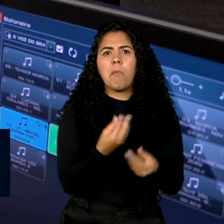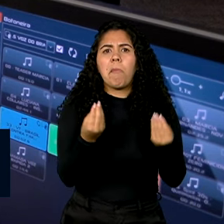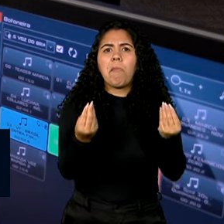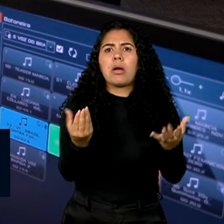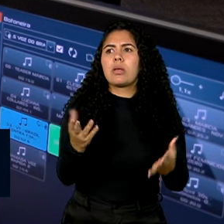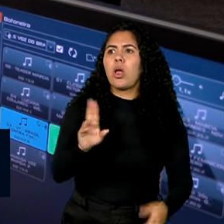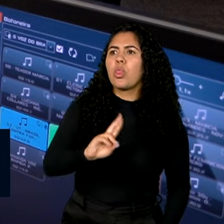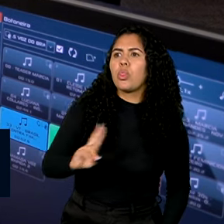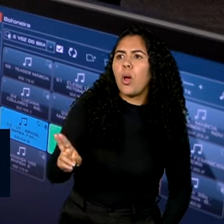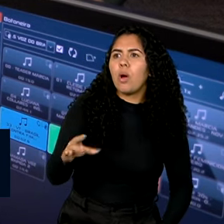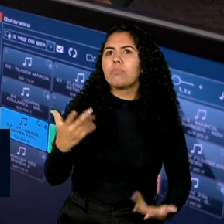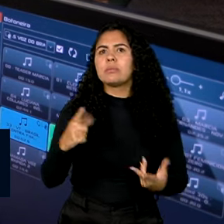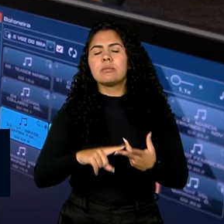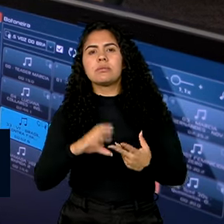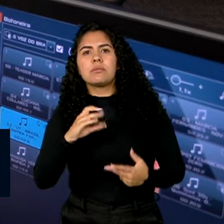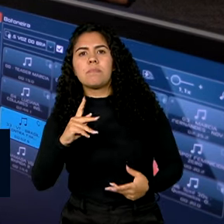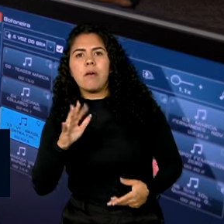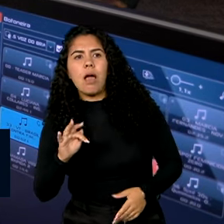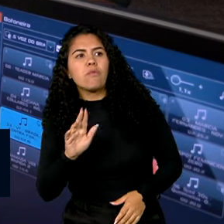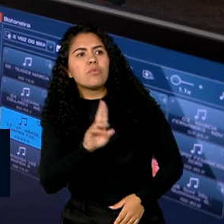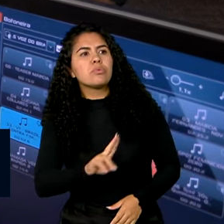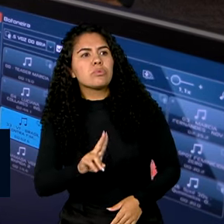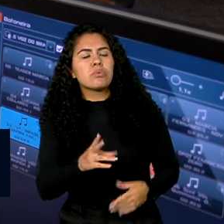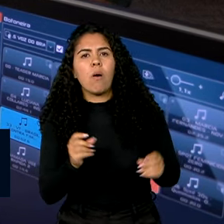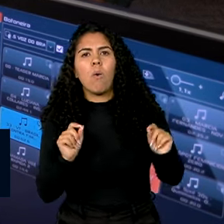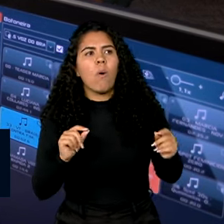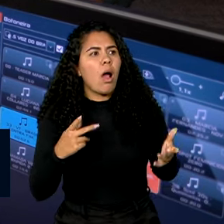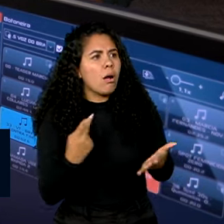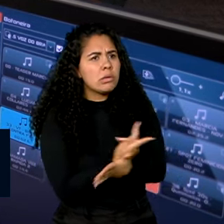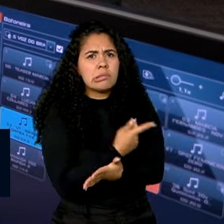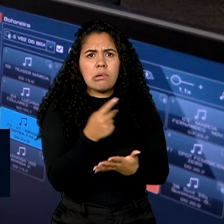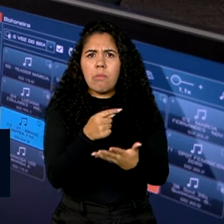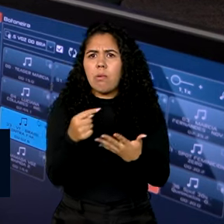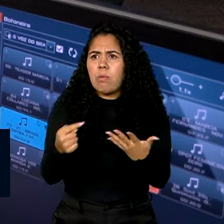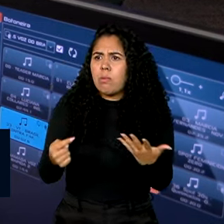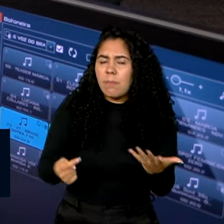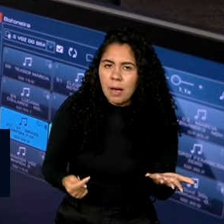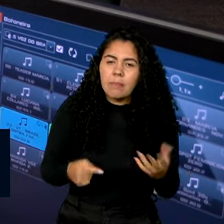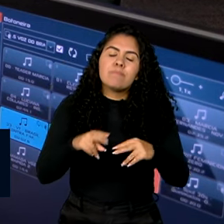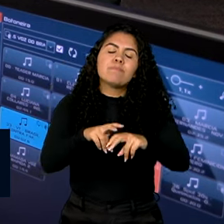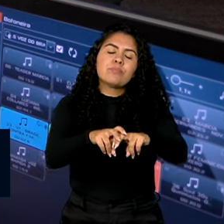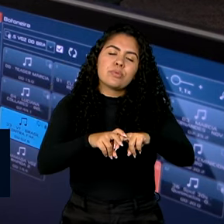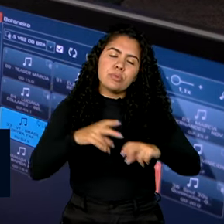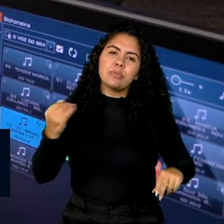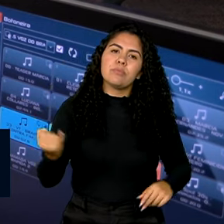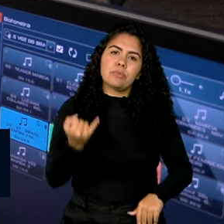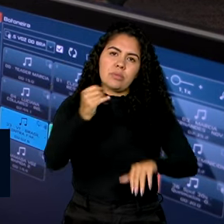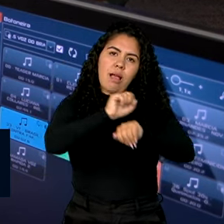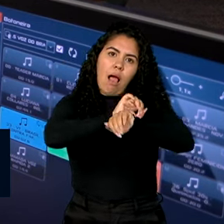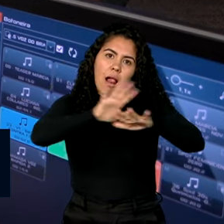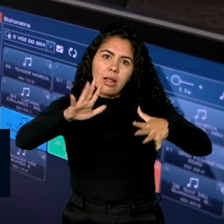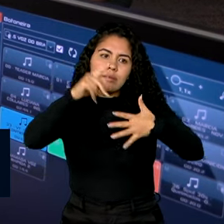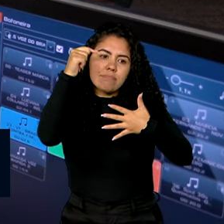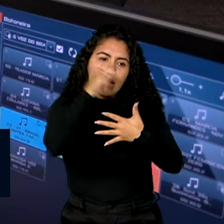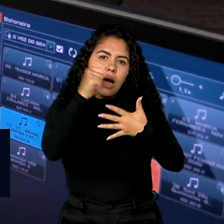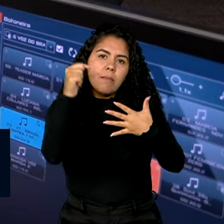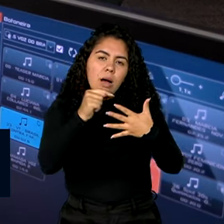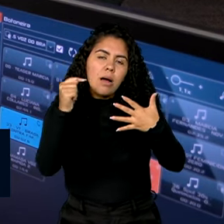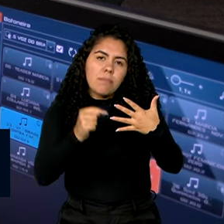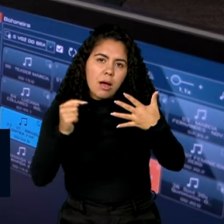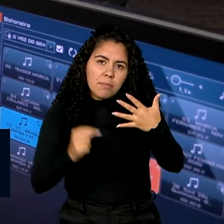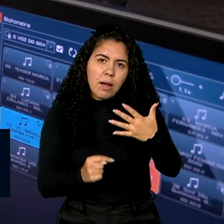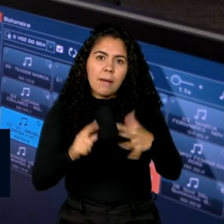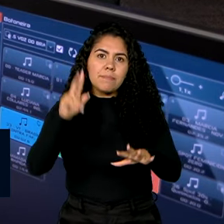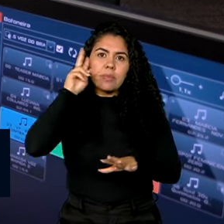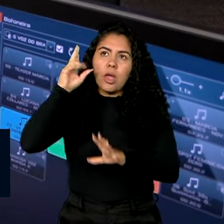foi usado US né usada com equívoco um conjunto de informações Então esse esclarecimento é importante não é na história do